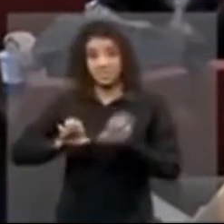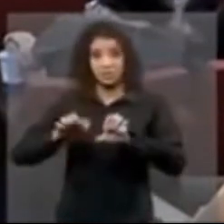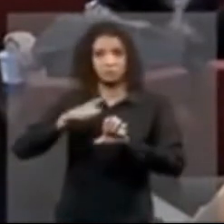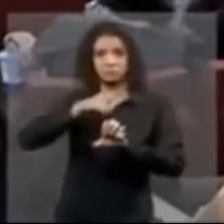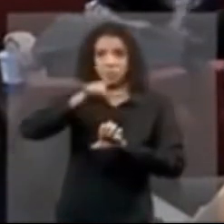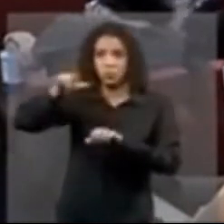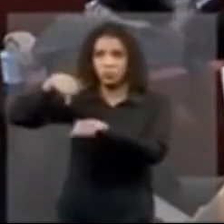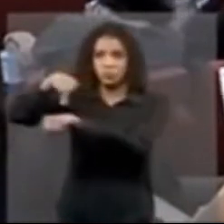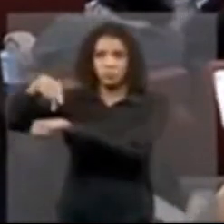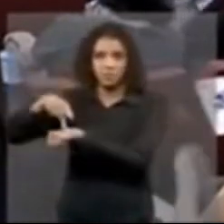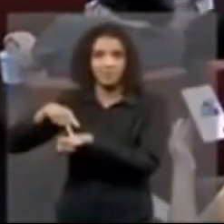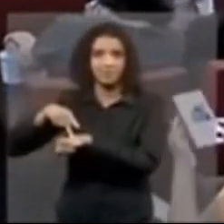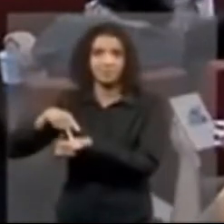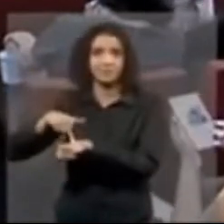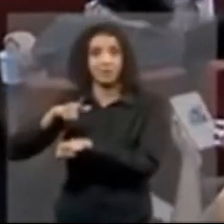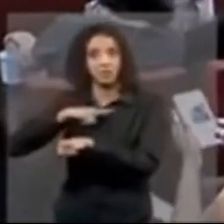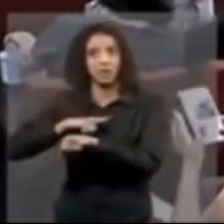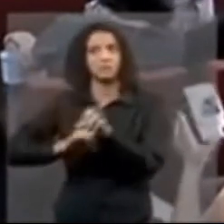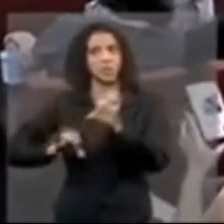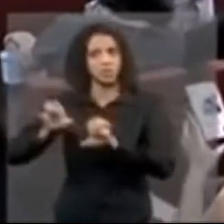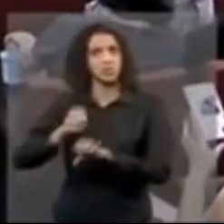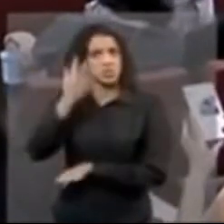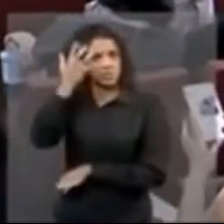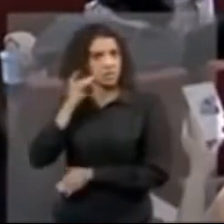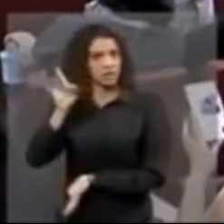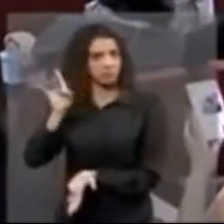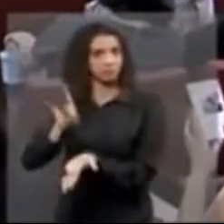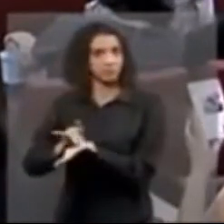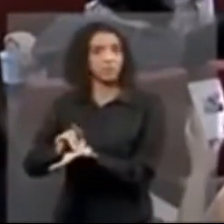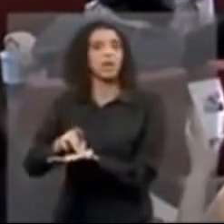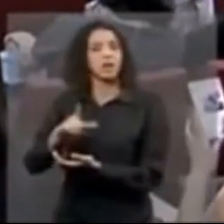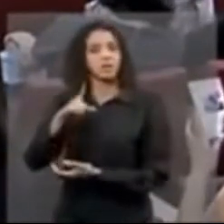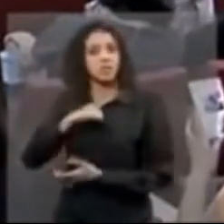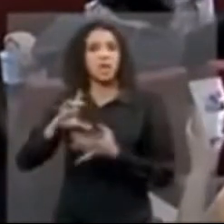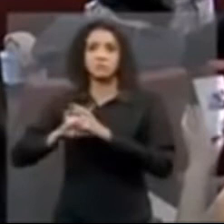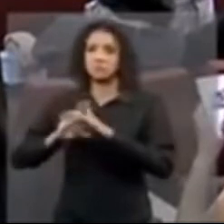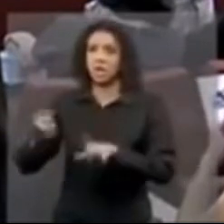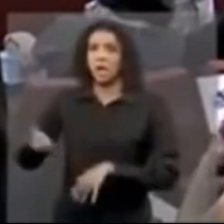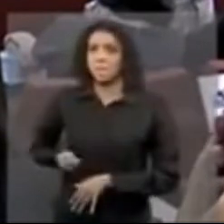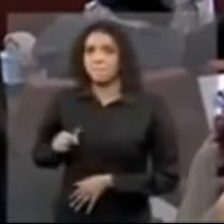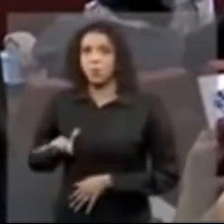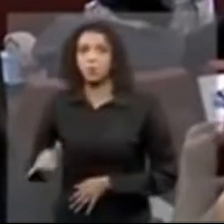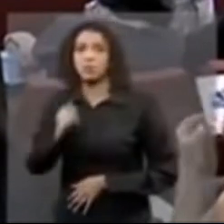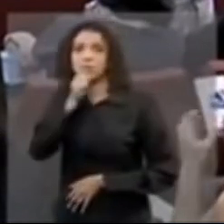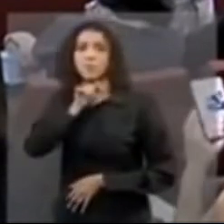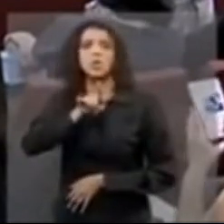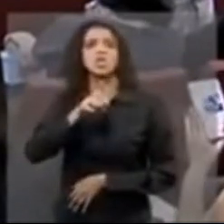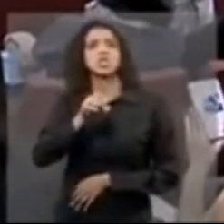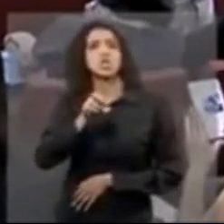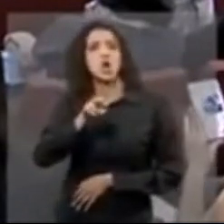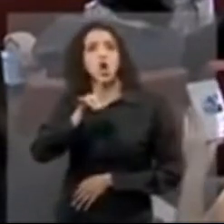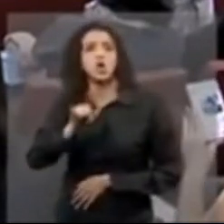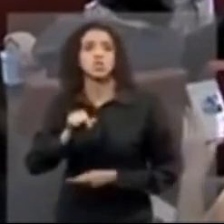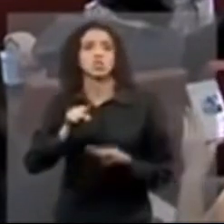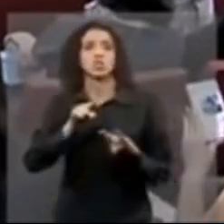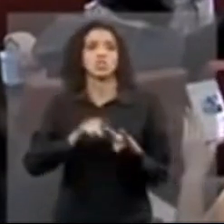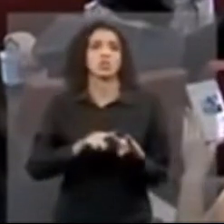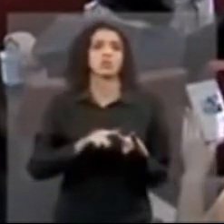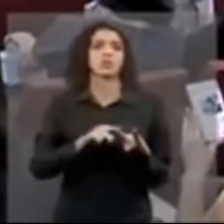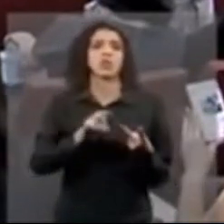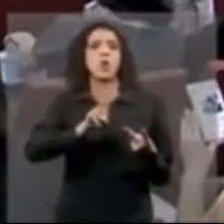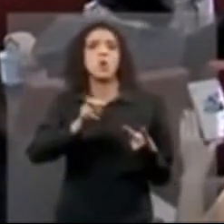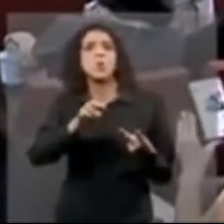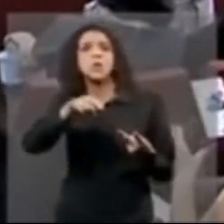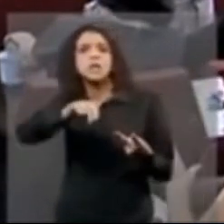outros países de que temos dados confiáveis e onde o aborto está legalizado, como a Geórgia, Cazaquistão, Cuba, Estônia,